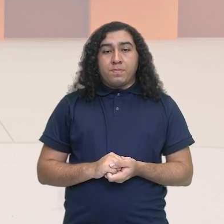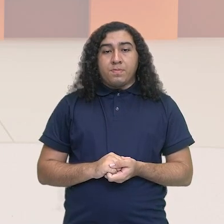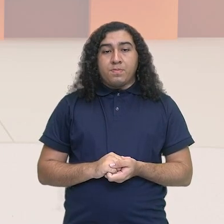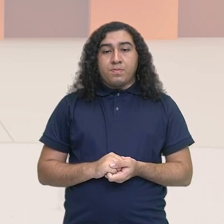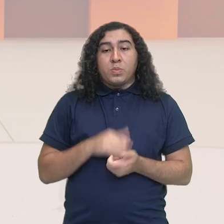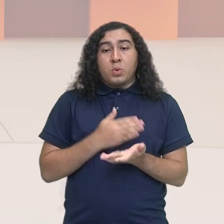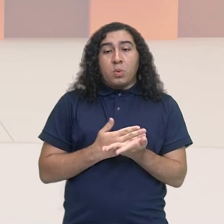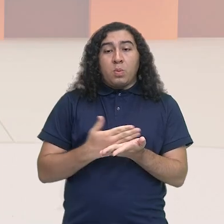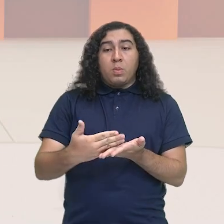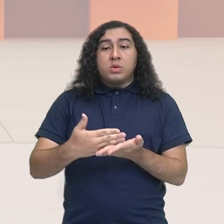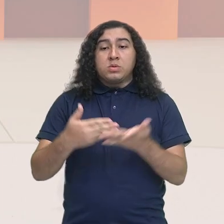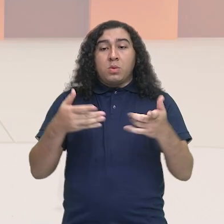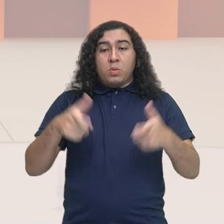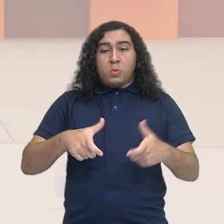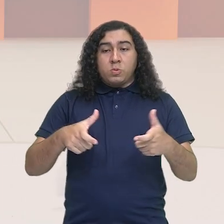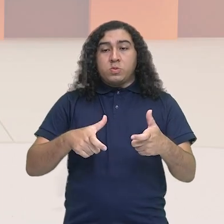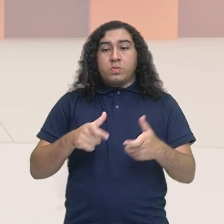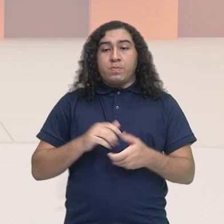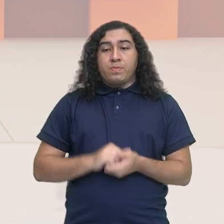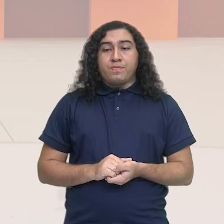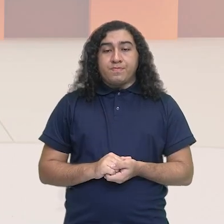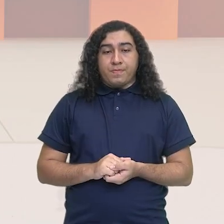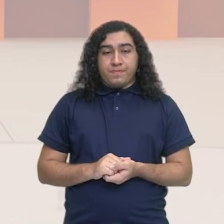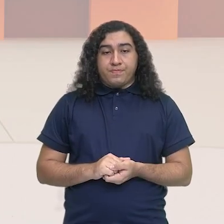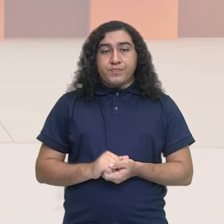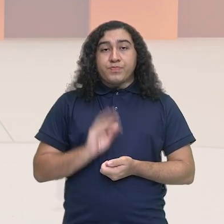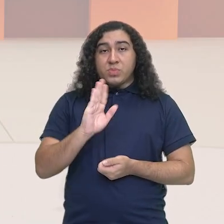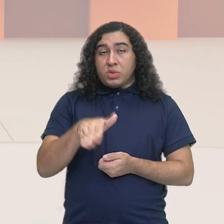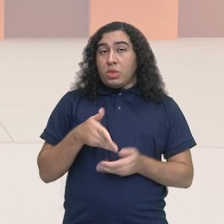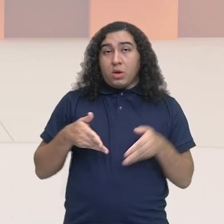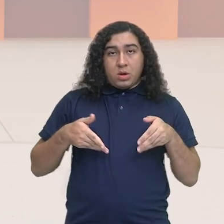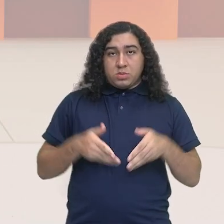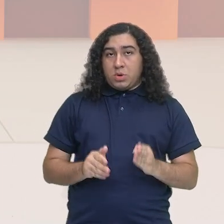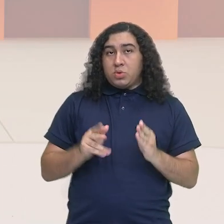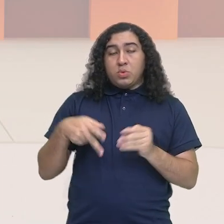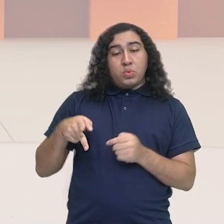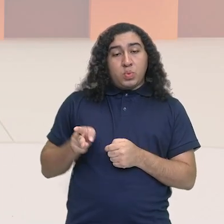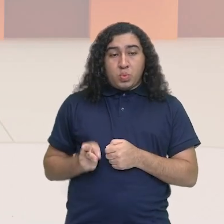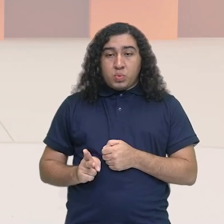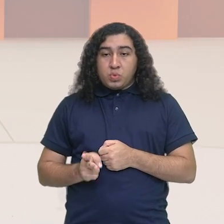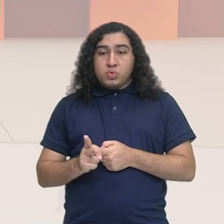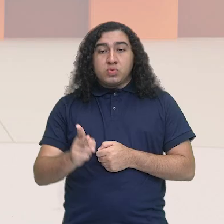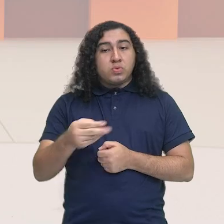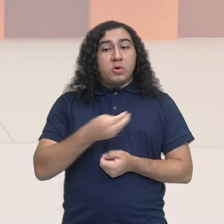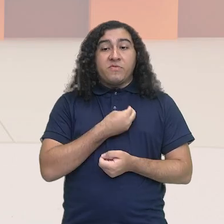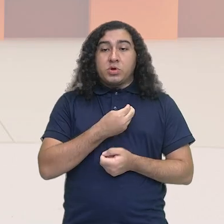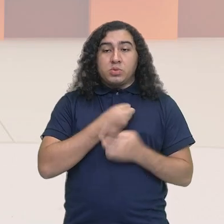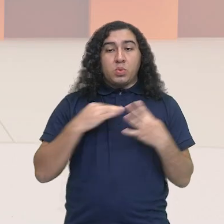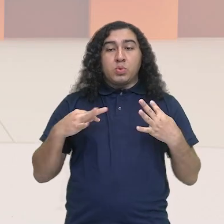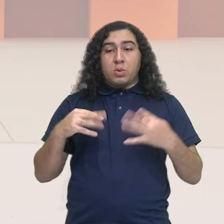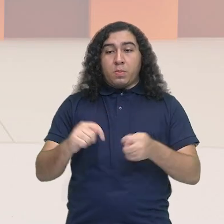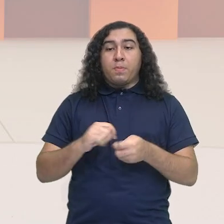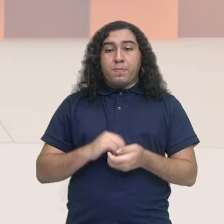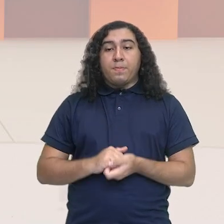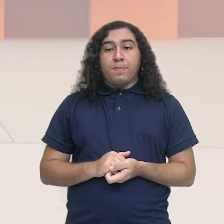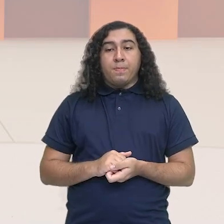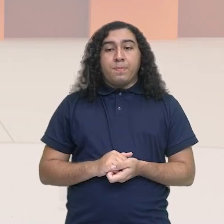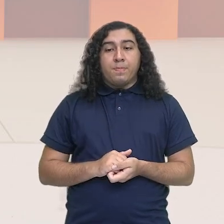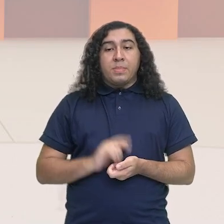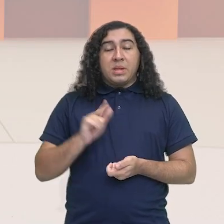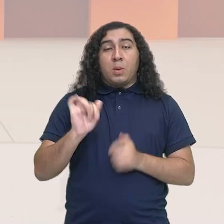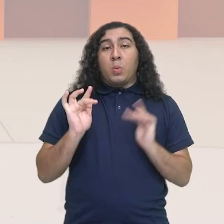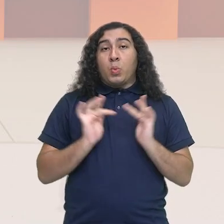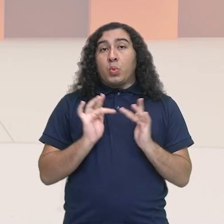se inicia já no nascimento, e continua por toda a vida, por meio do